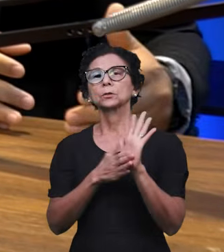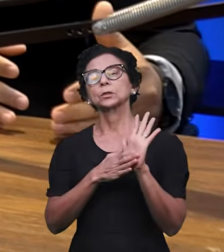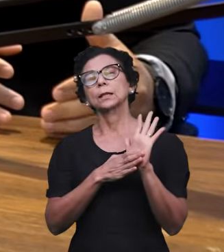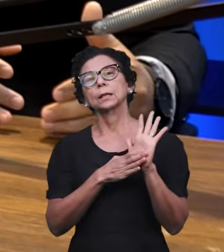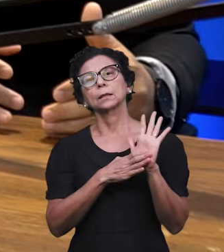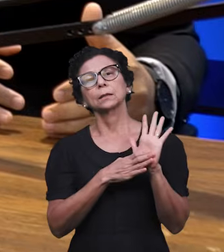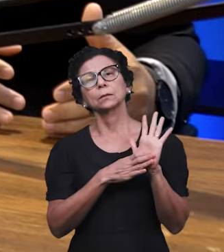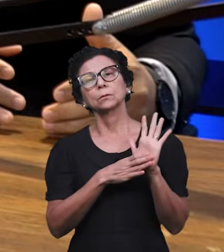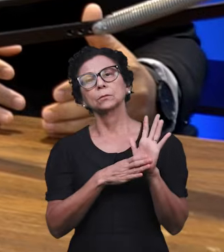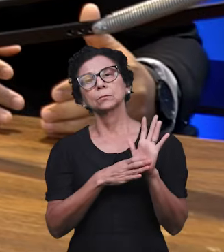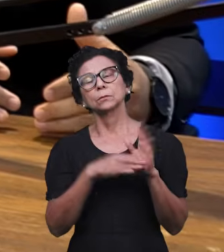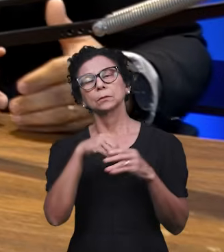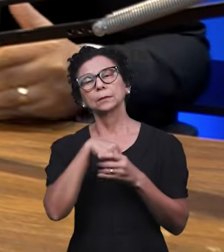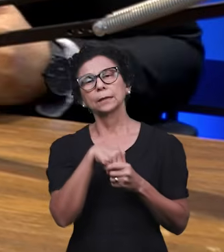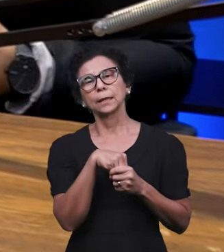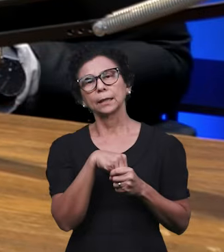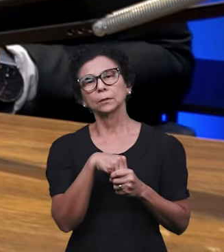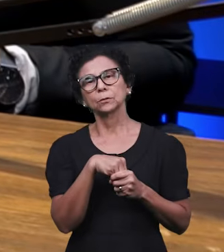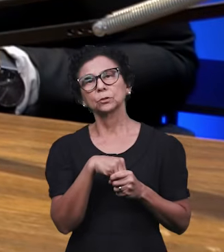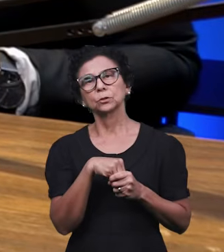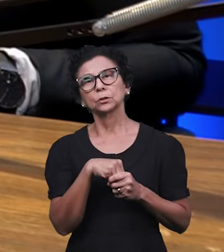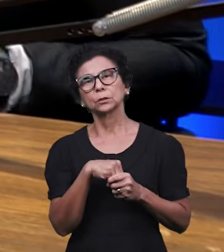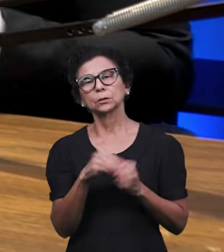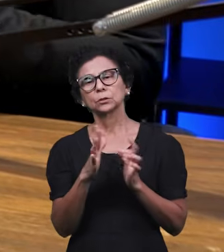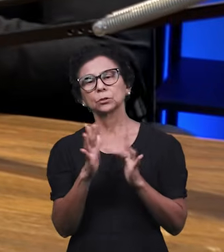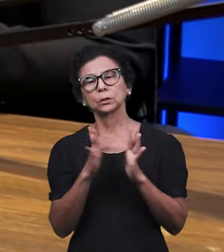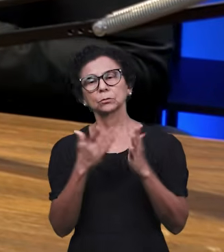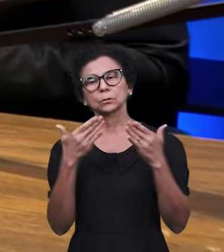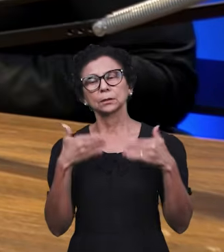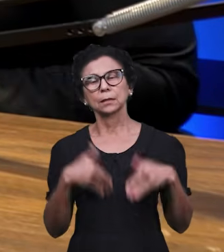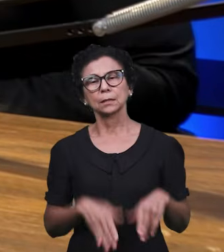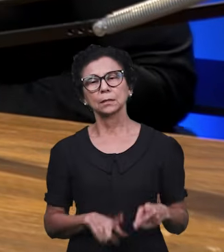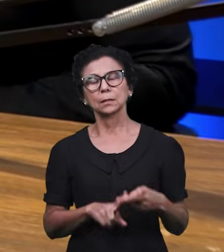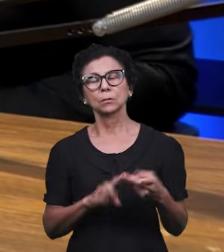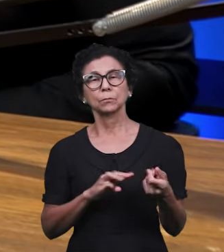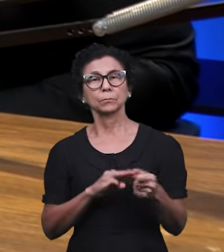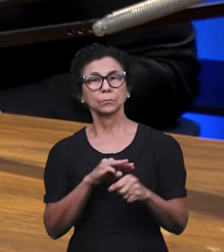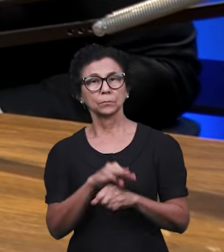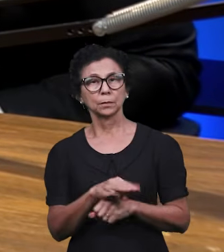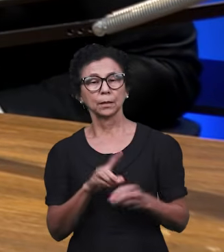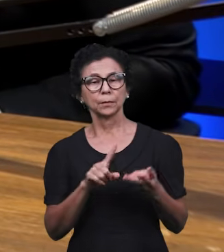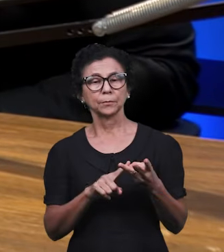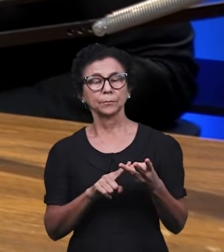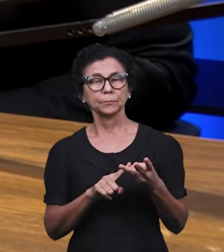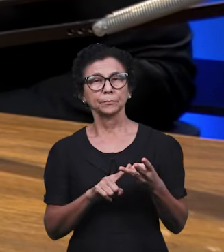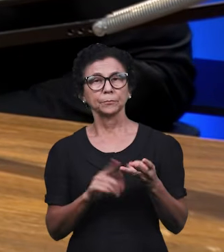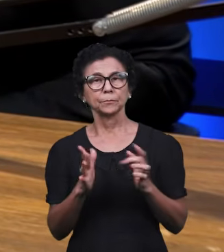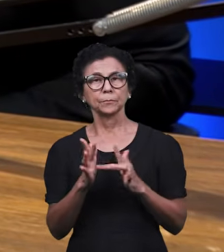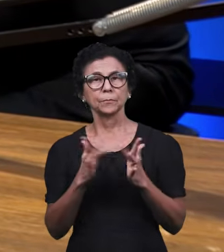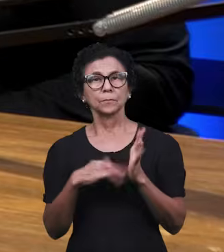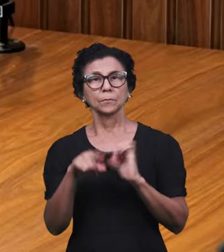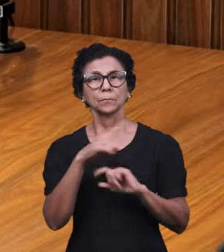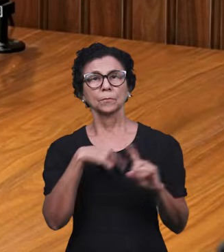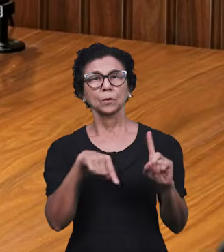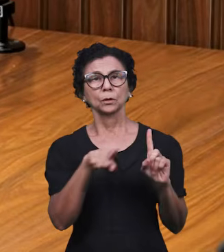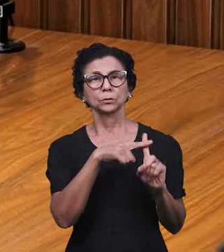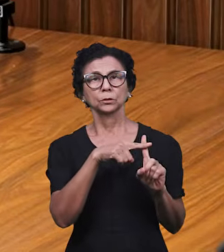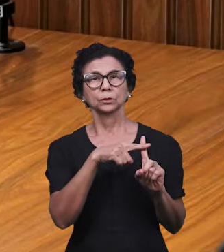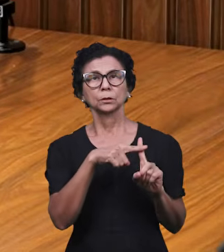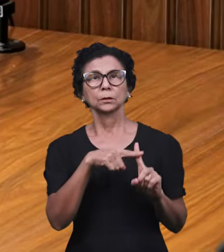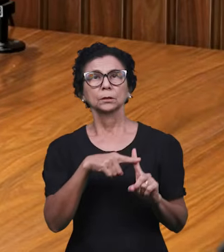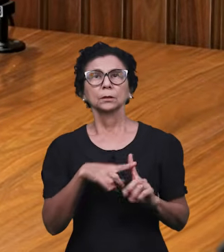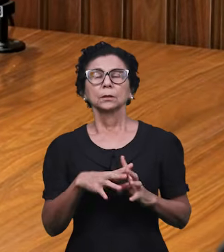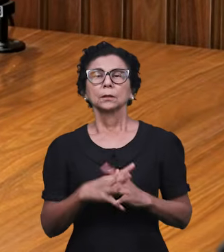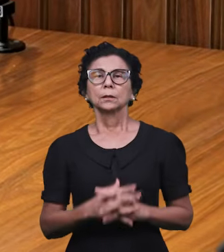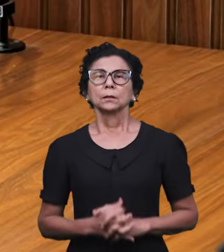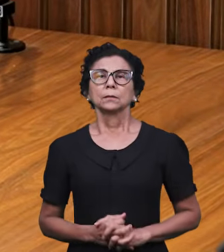o nascimento, o ministério e a morte do Senhor Jesus. Glória a Deus, né? Maravilhoso ver que